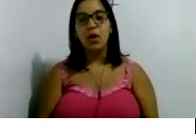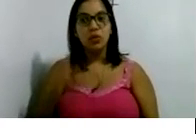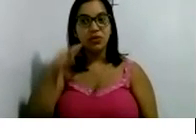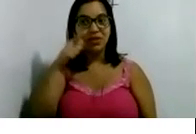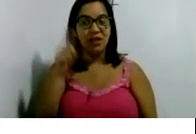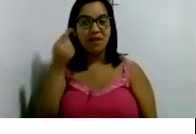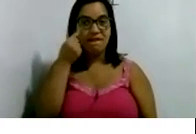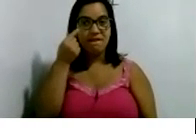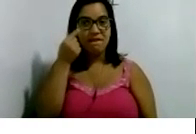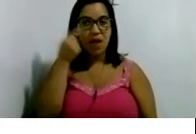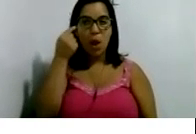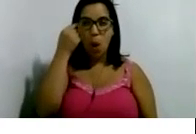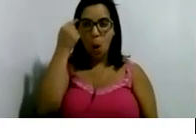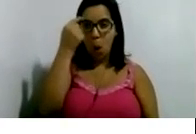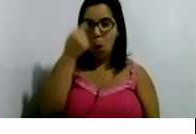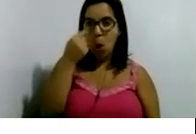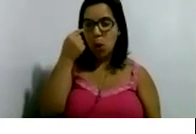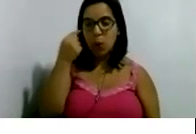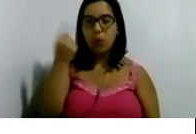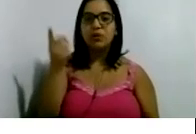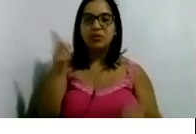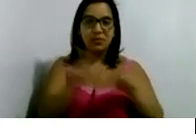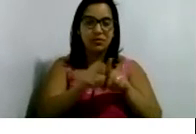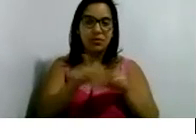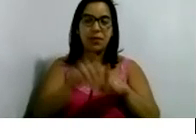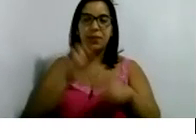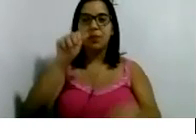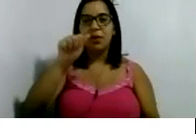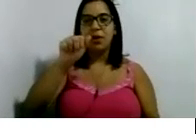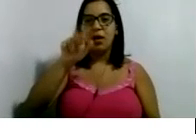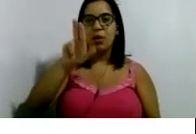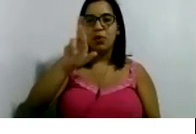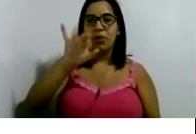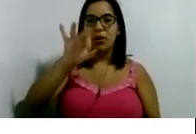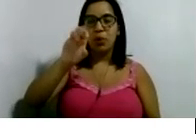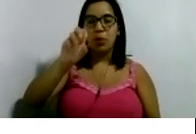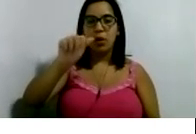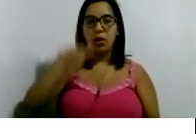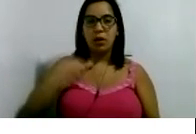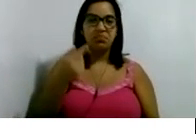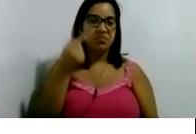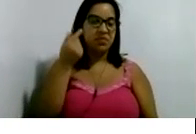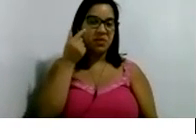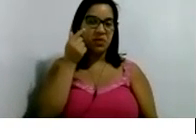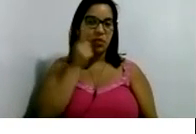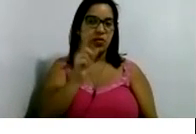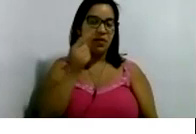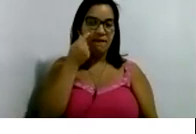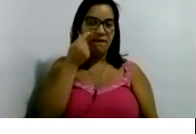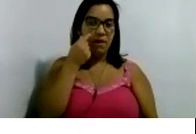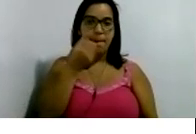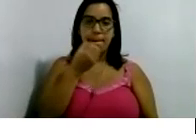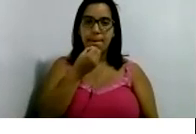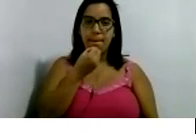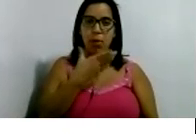primórdios dos olhos e da aurícula. Nessa imagem, a gente já não consegue ver tão bem os